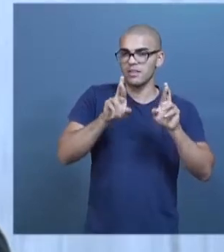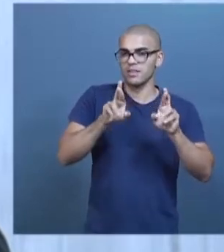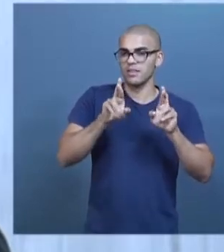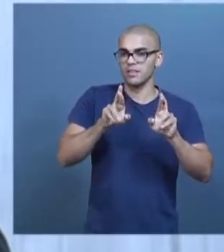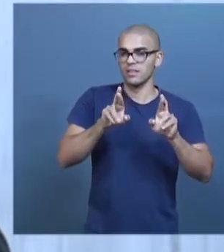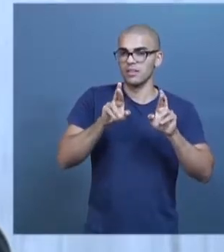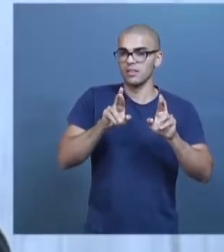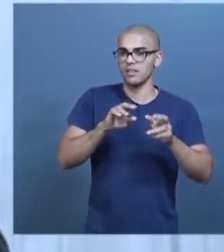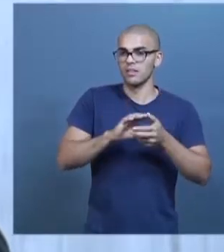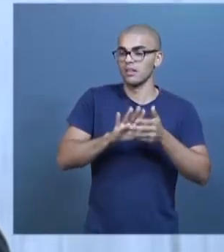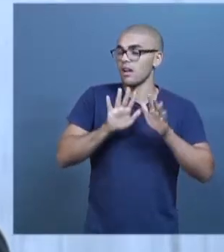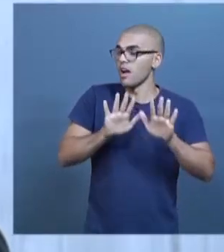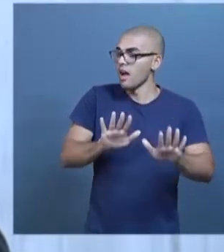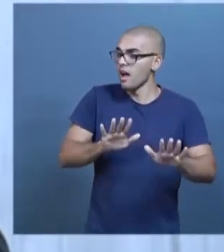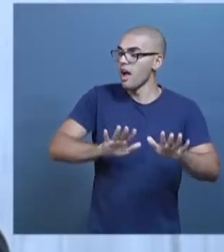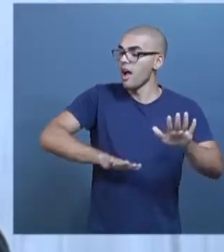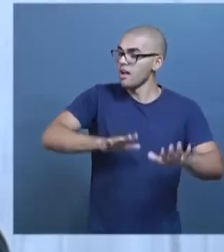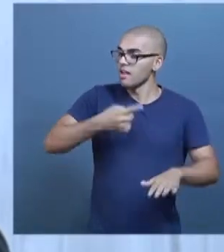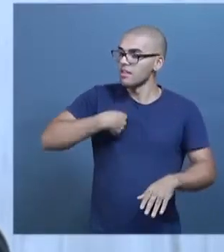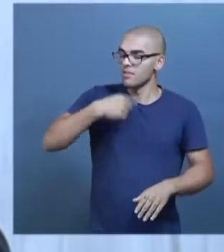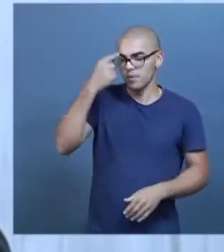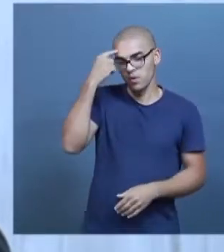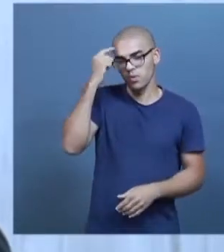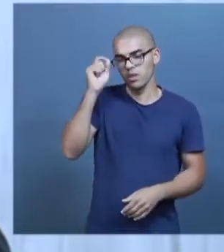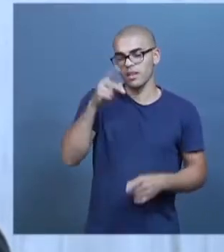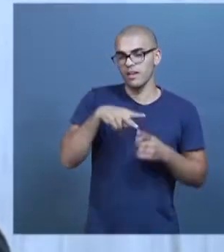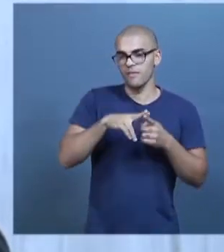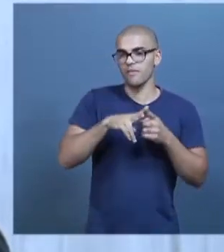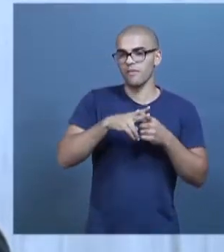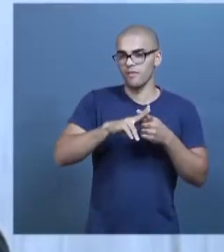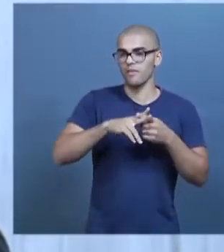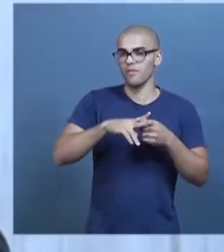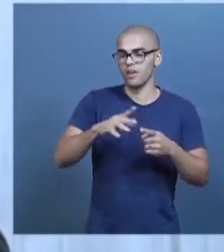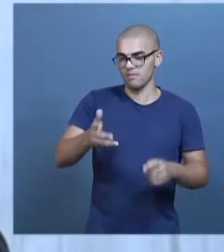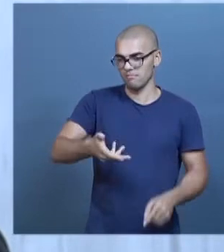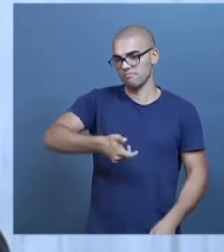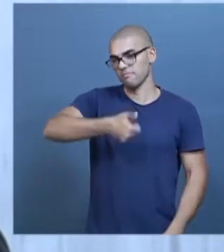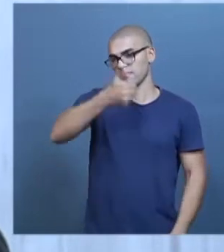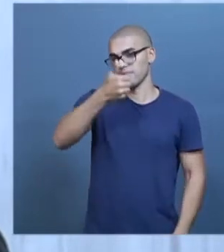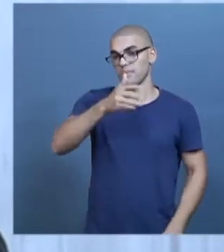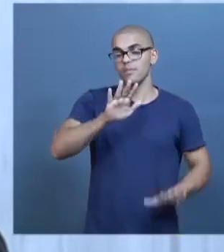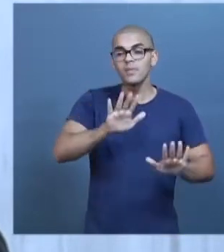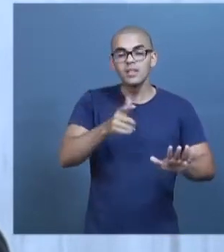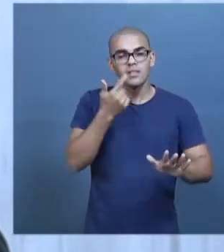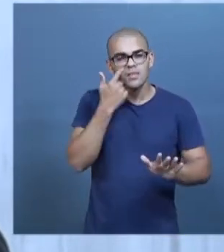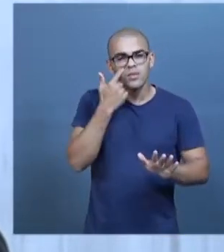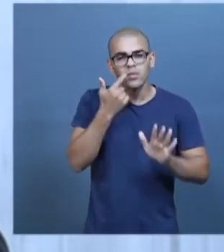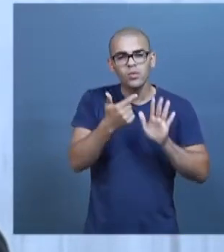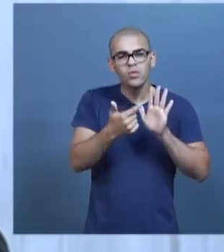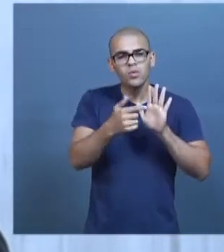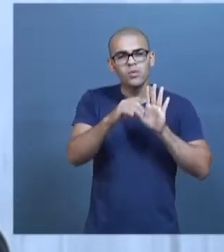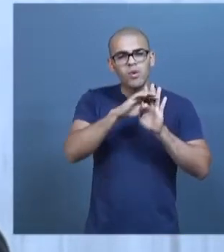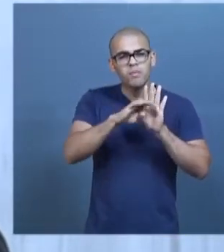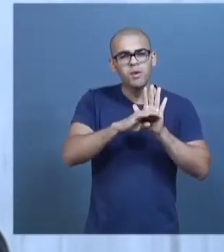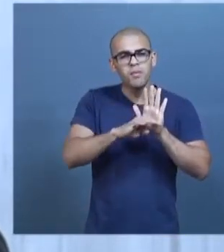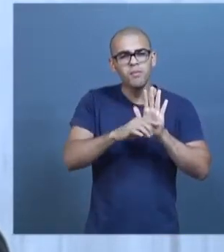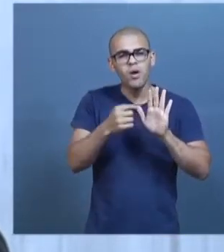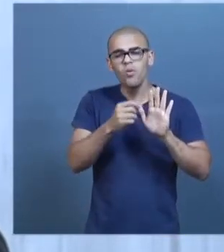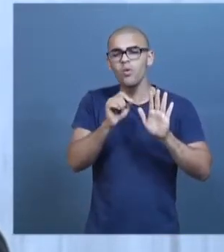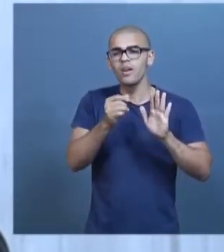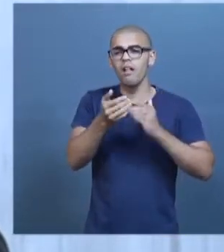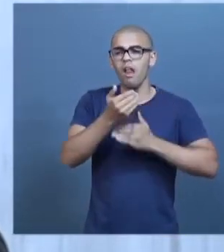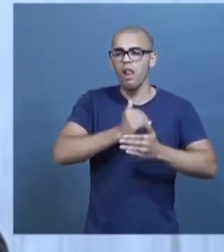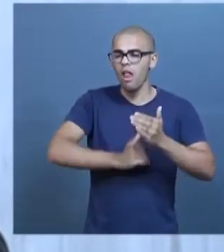são reformas para melhorar, né? Mas o sistema, a gente está citando aqui a regressividade, a alta